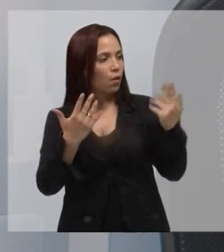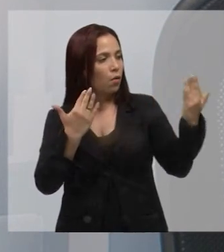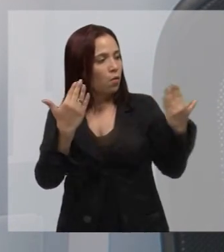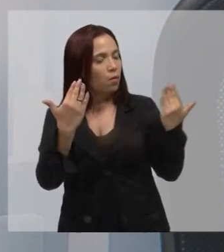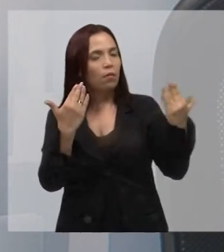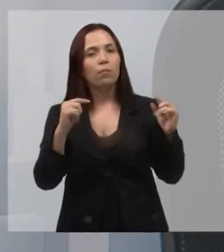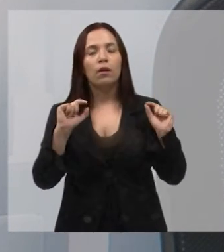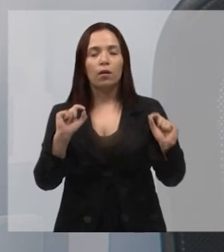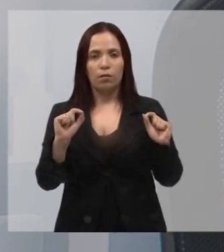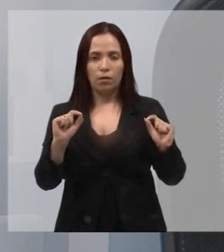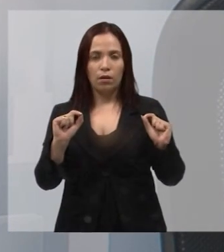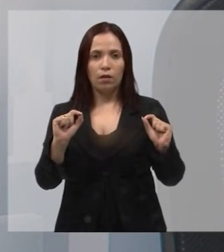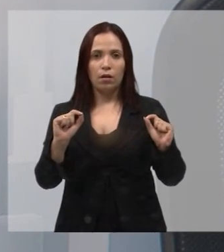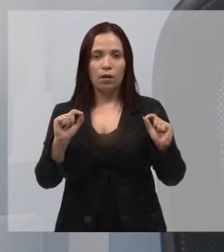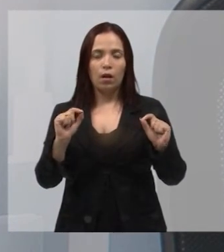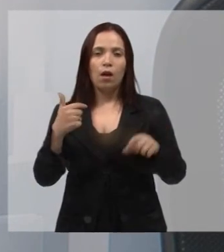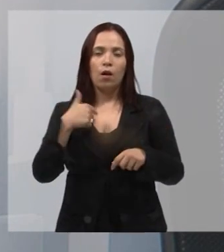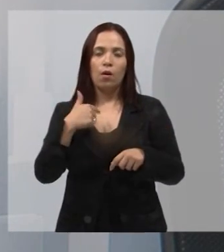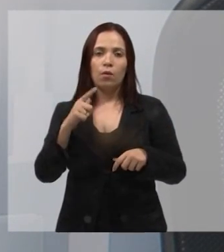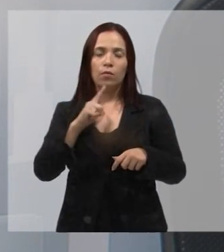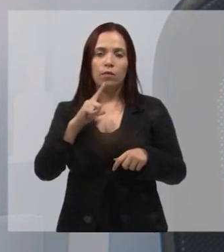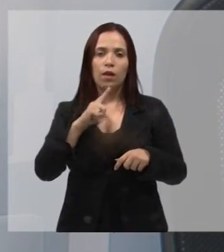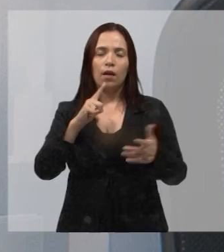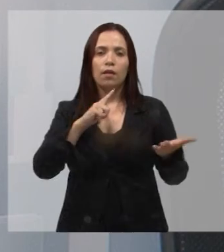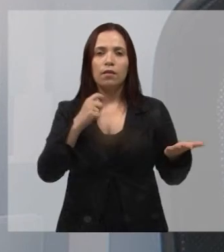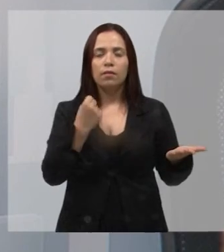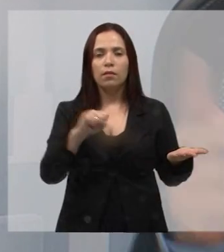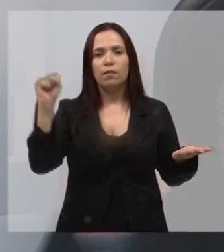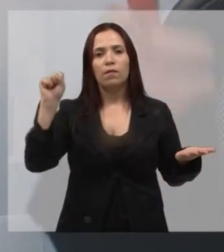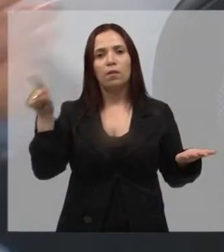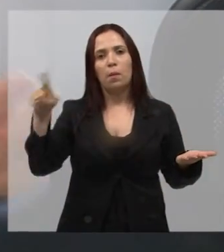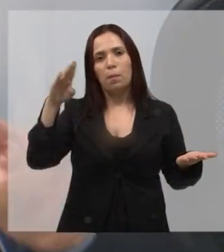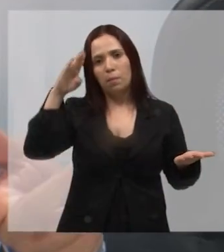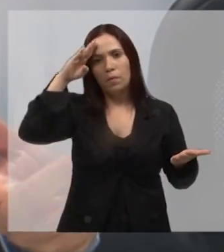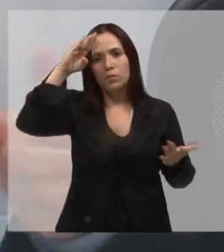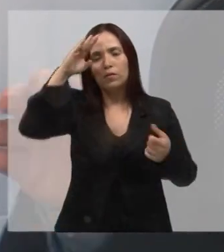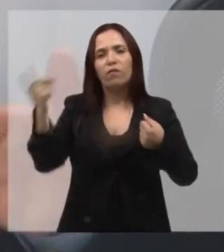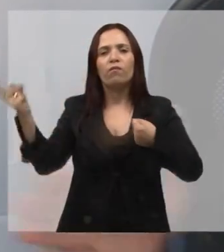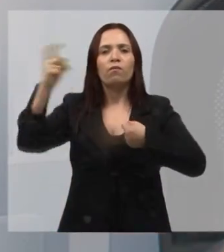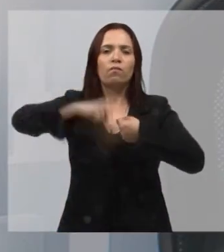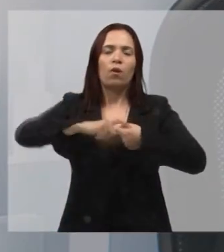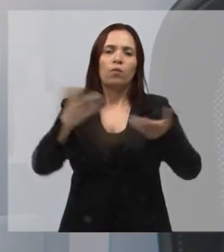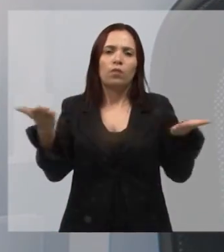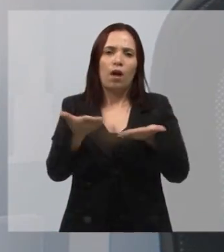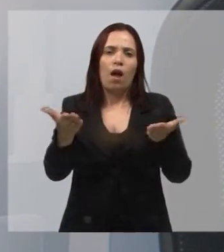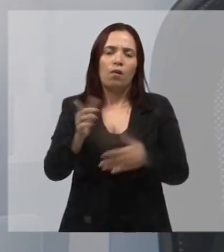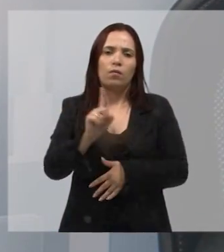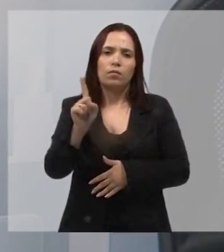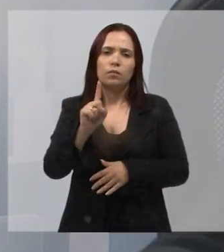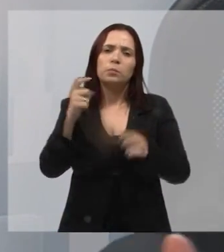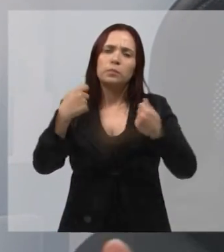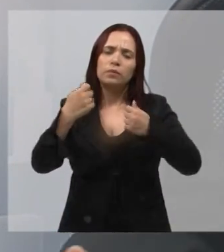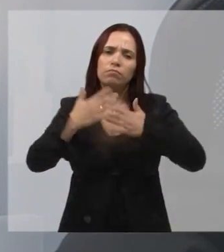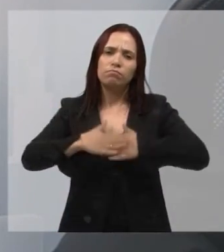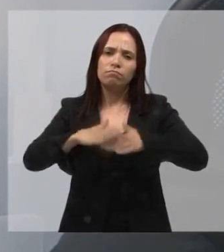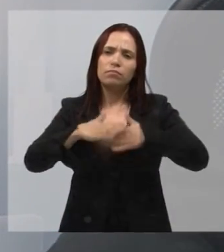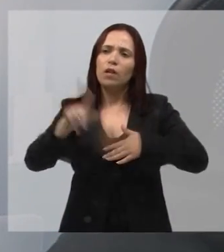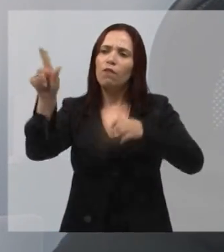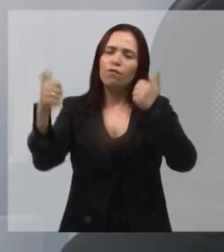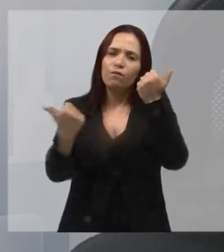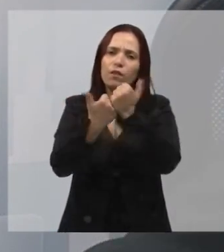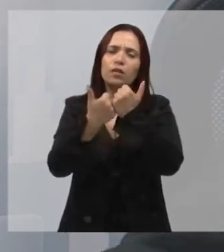Frederico é que eu tenho abertamente defendido que ele não deveria ter voltado agora. Era por ter deixado o vice Hamilton